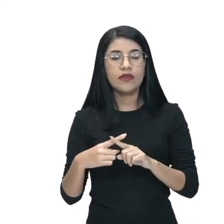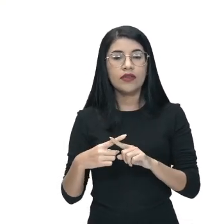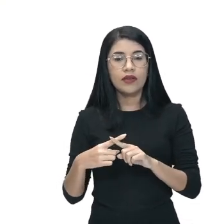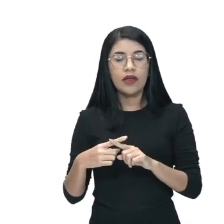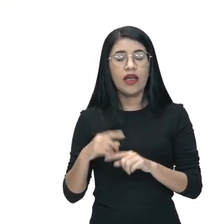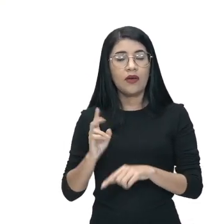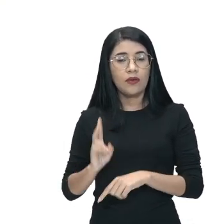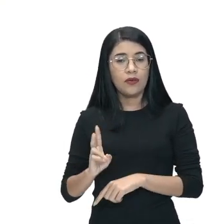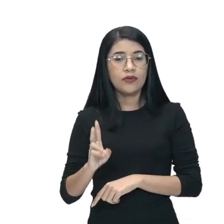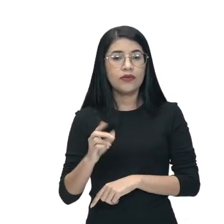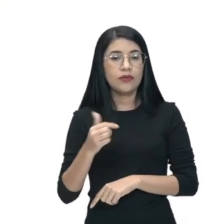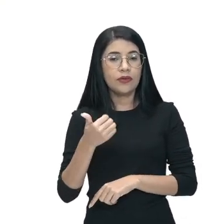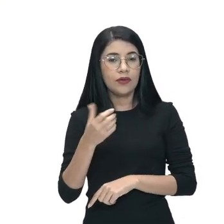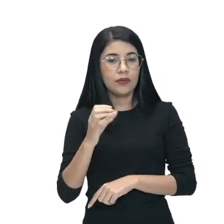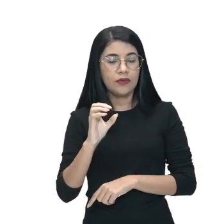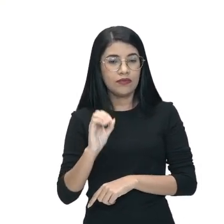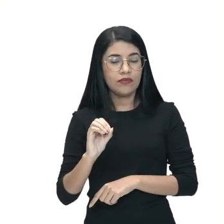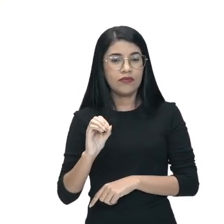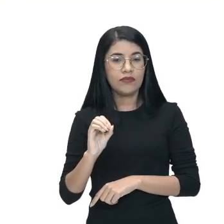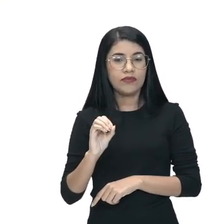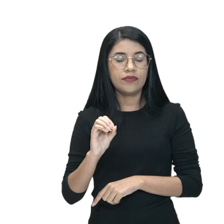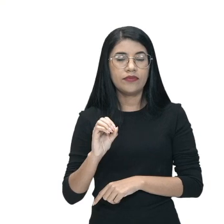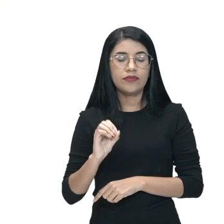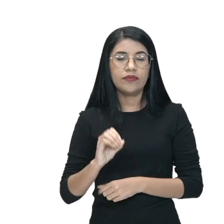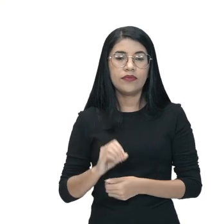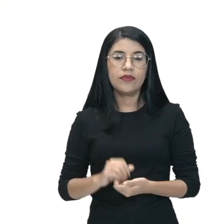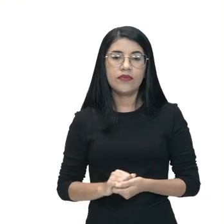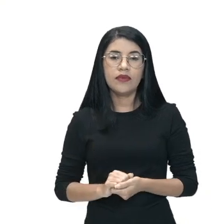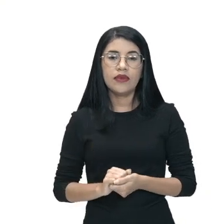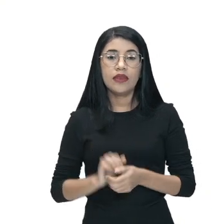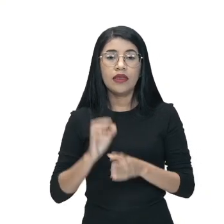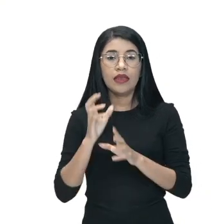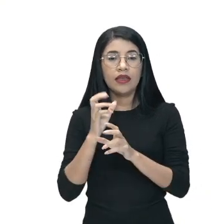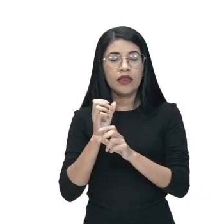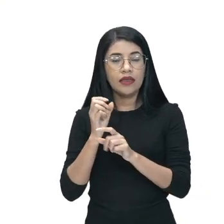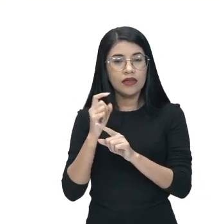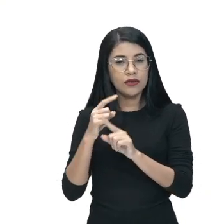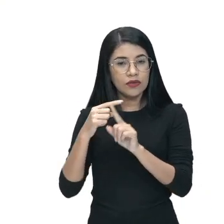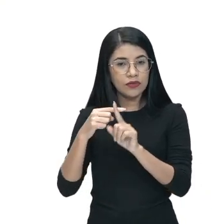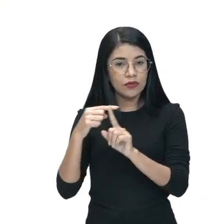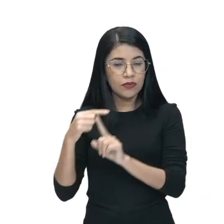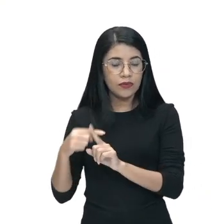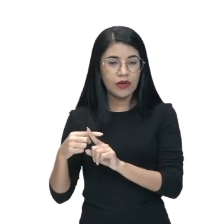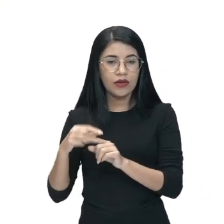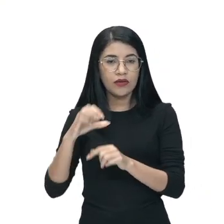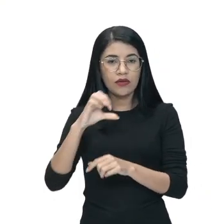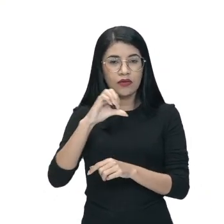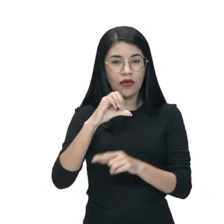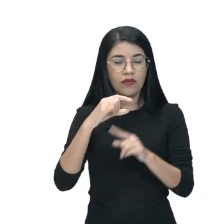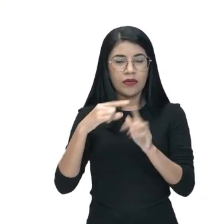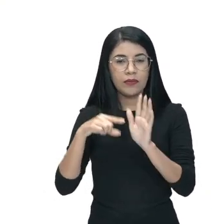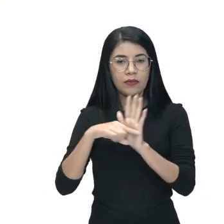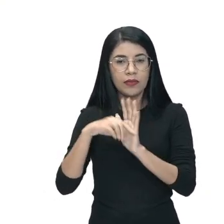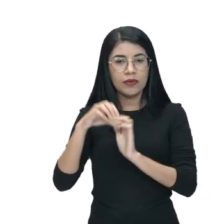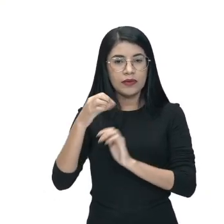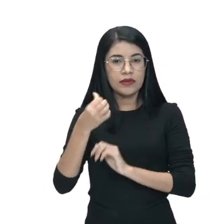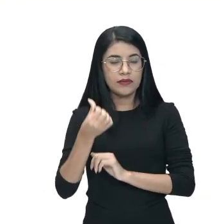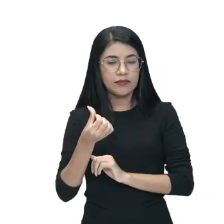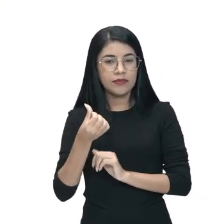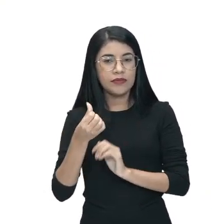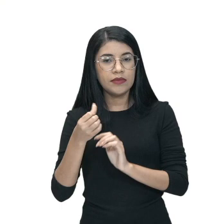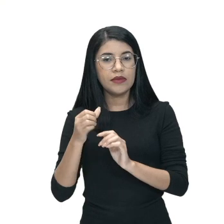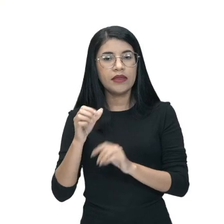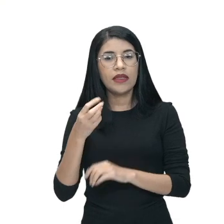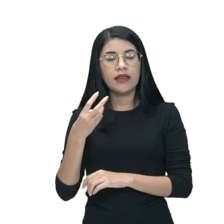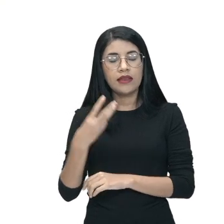conserva a base, então é vezes 10, e soma os expoentes. 9 menos 6 é 3, 3